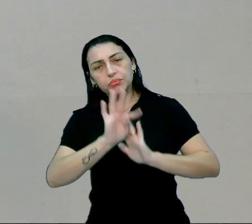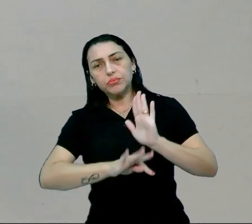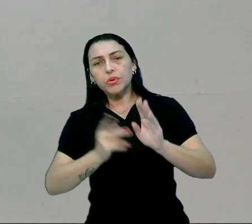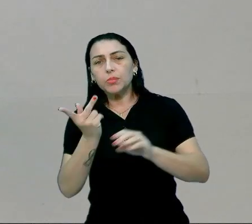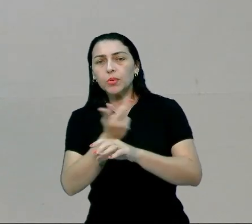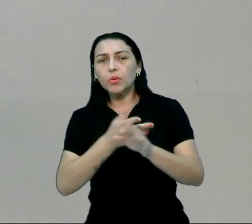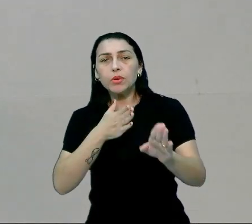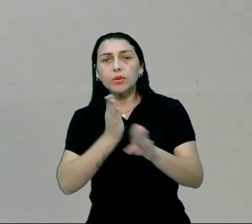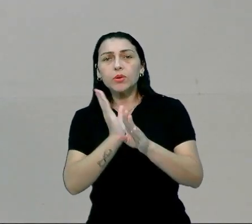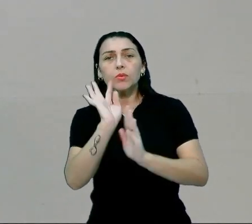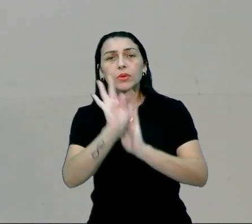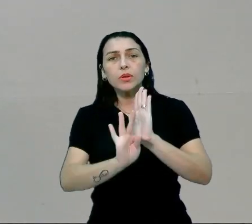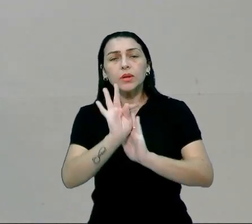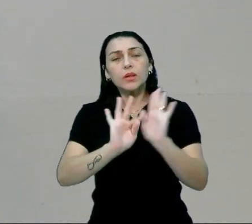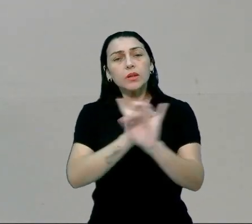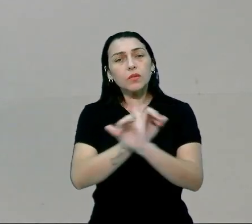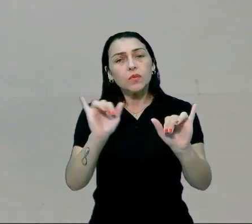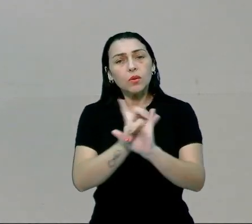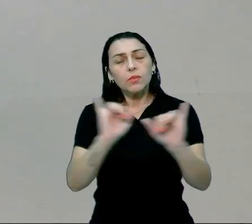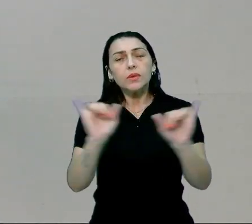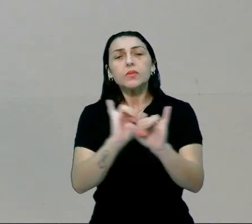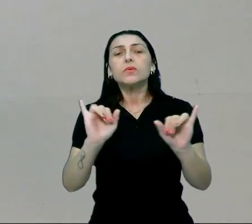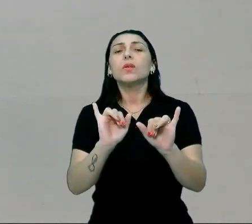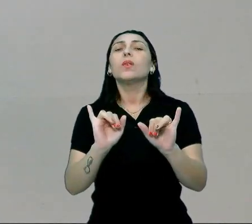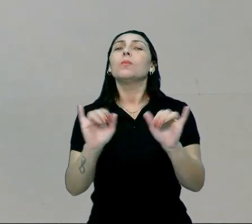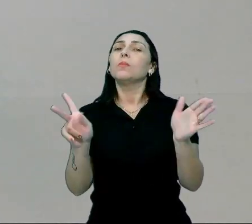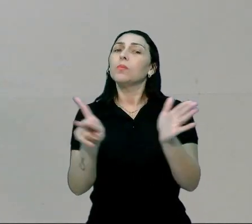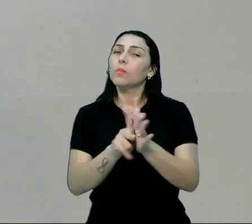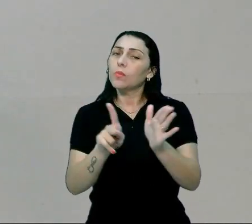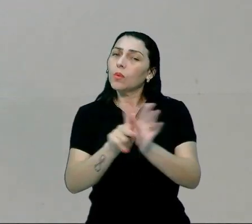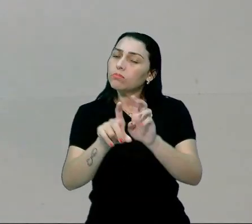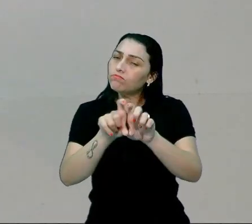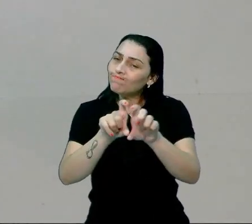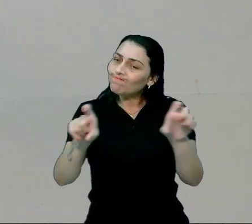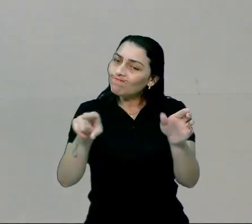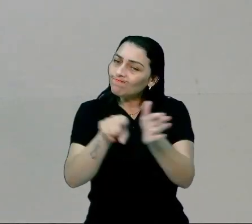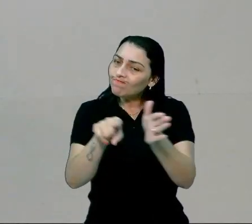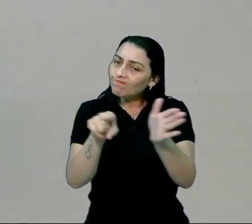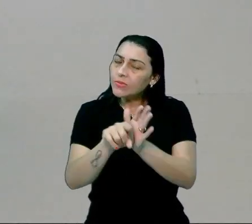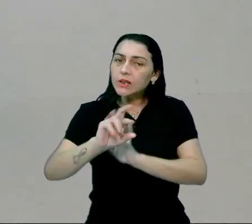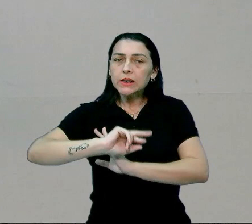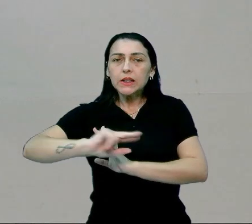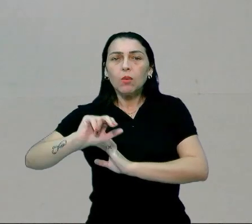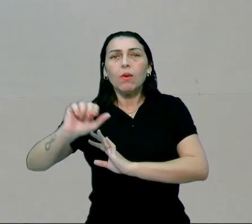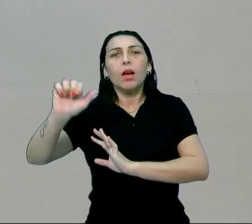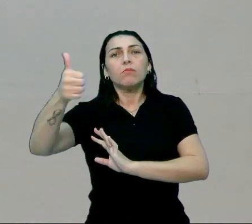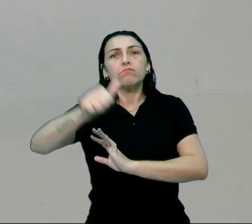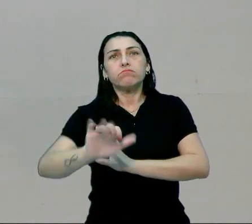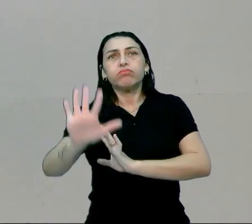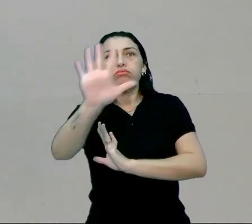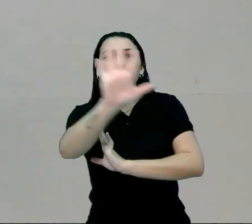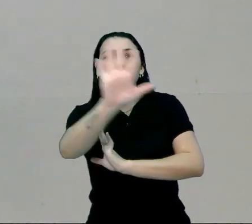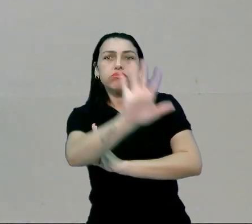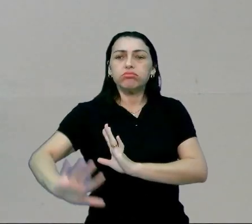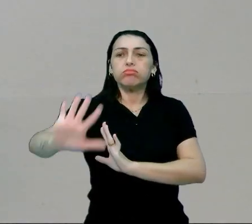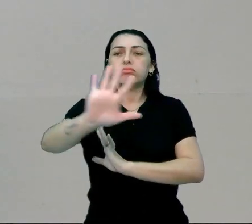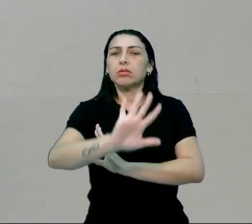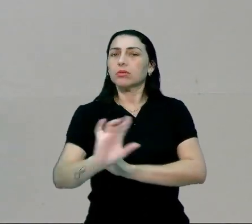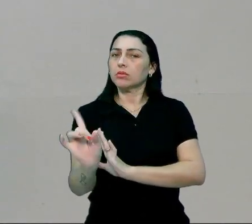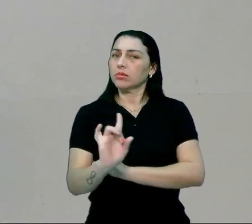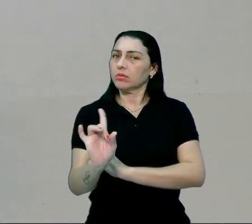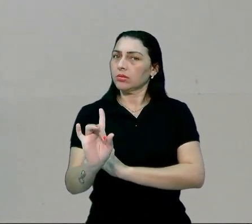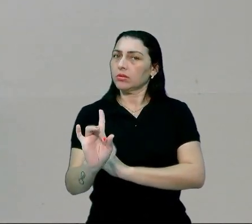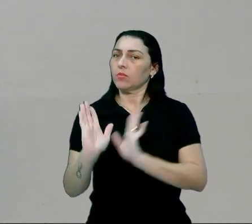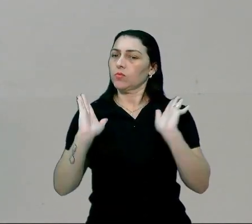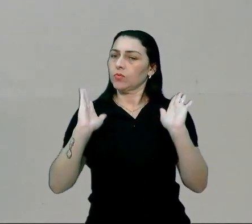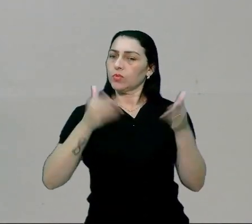buscar identificar no texto as informações relevantes para o comando. Não é uma análise ampla, é direcional.